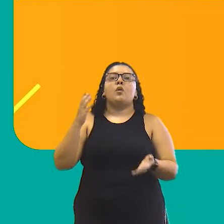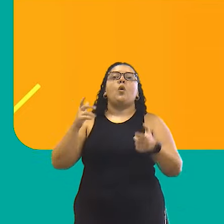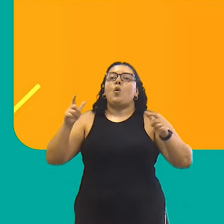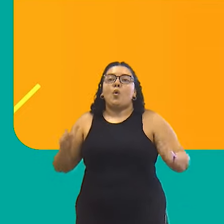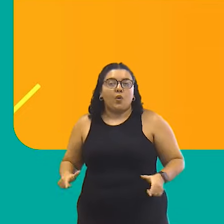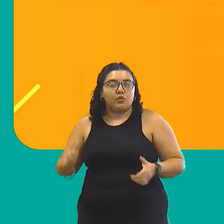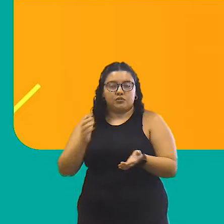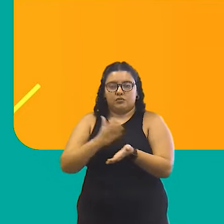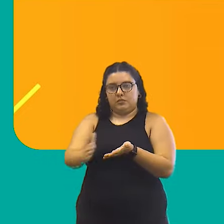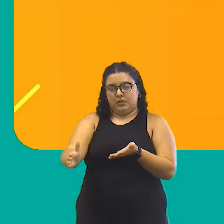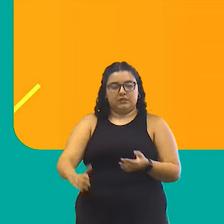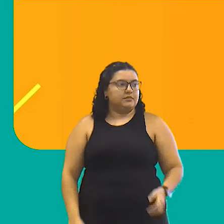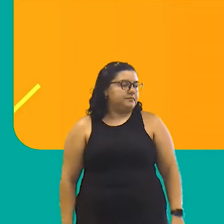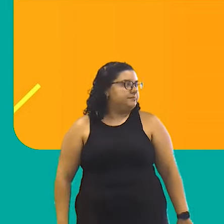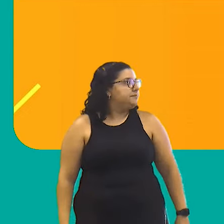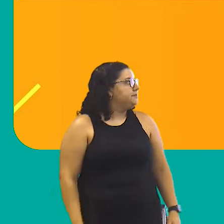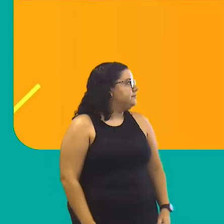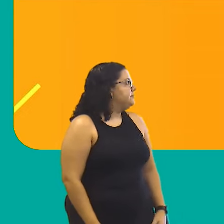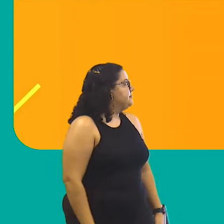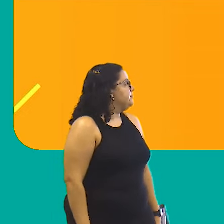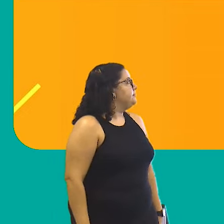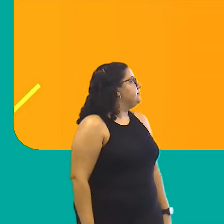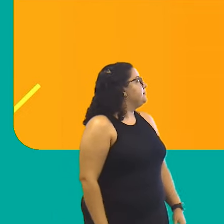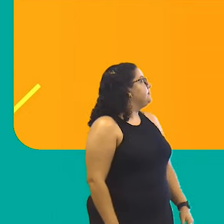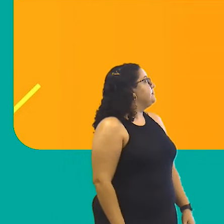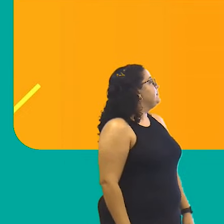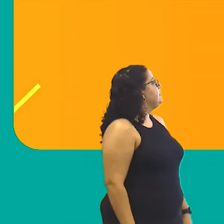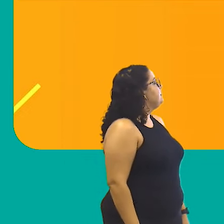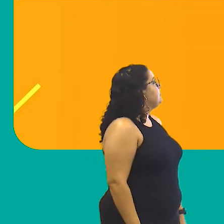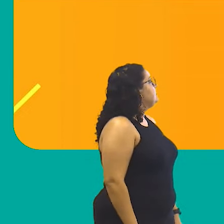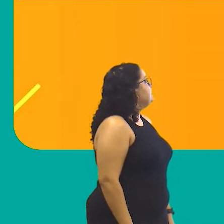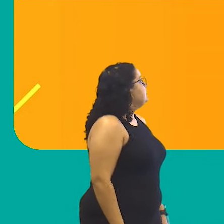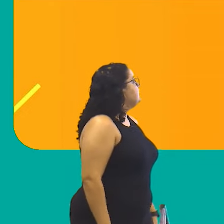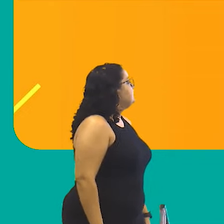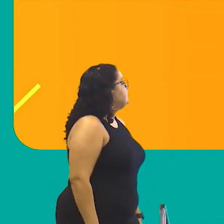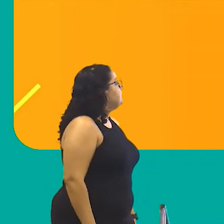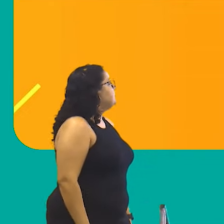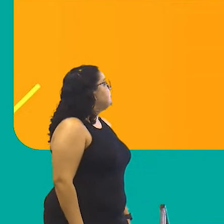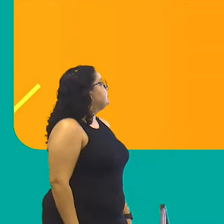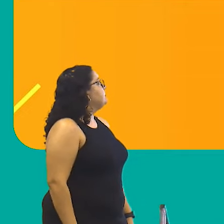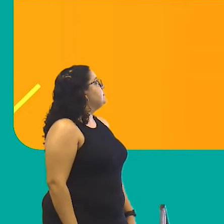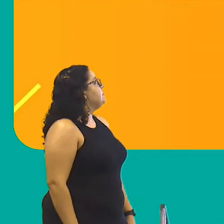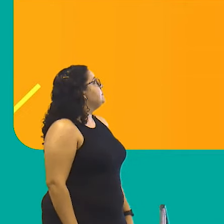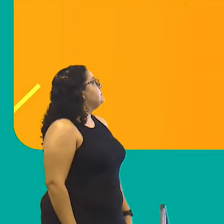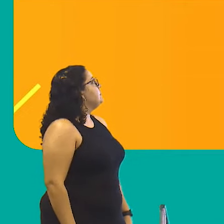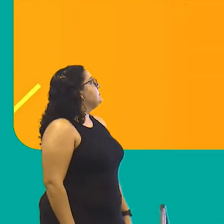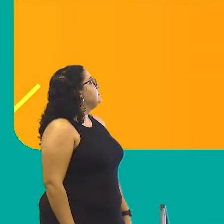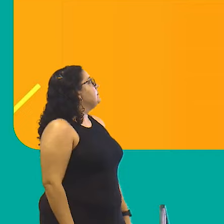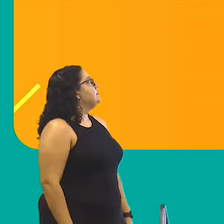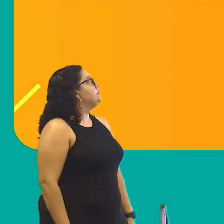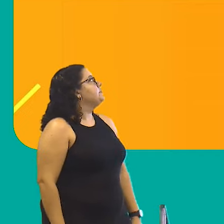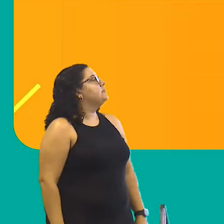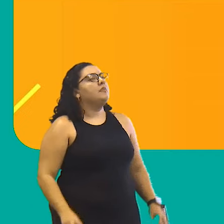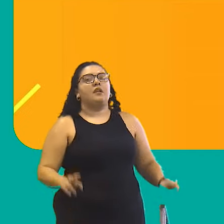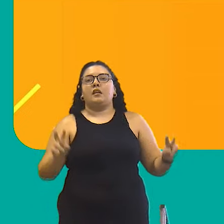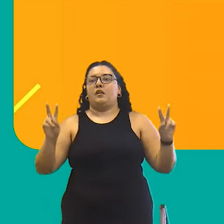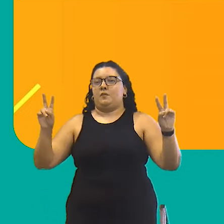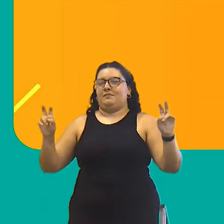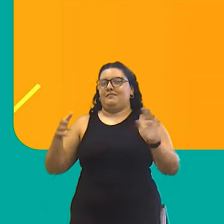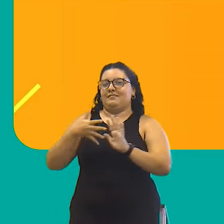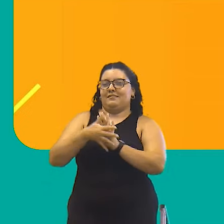onde? Se você quiser começar ali, para se utilizar